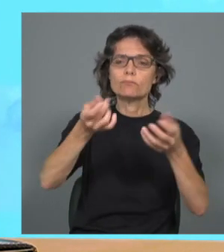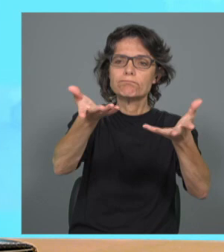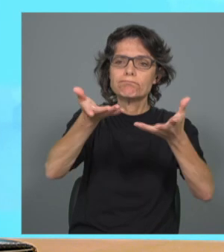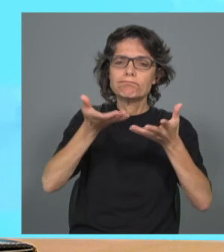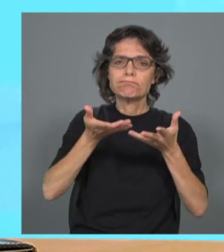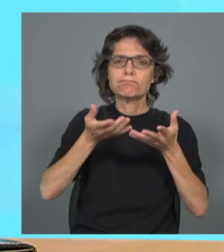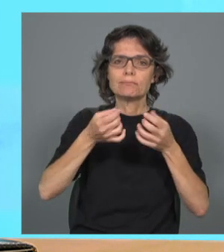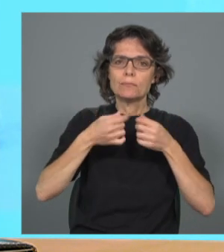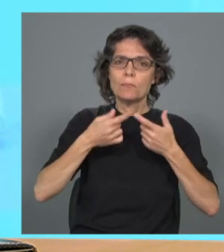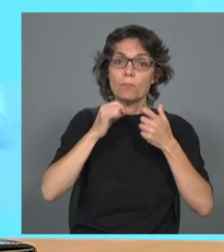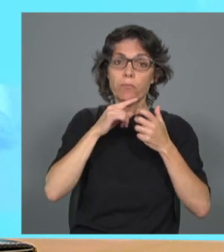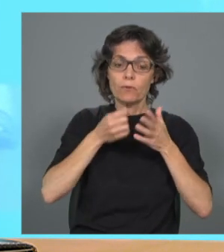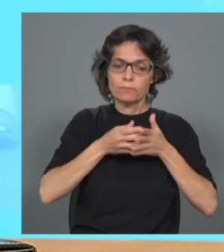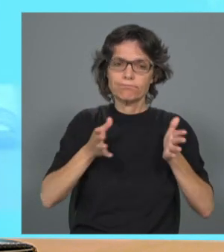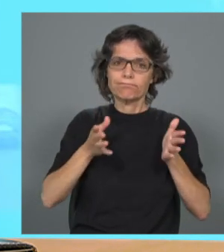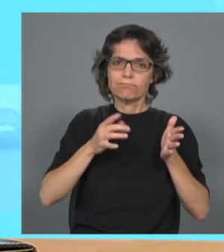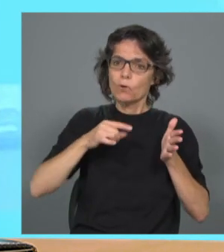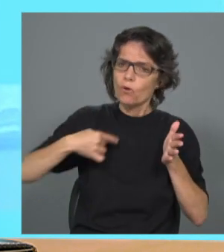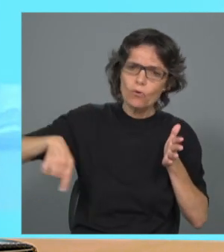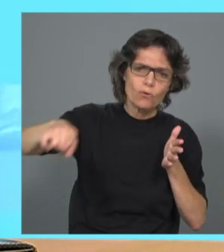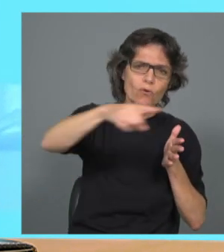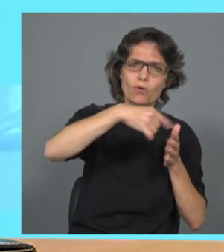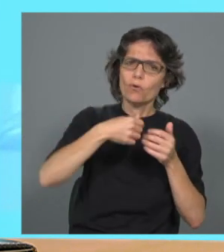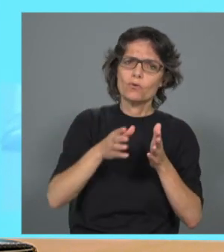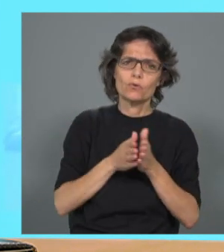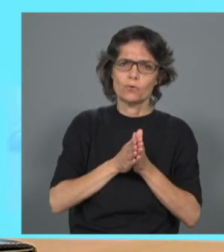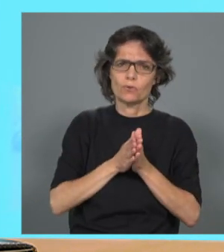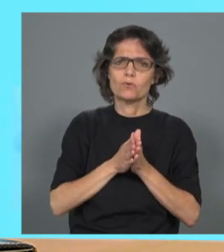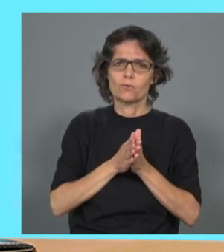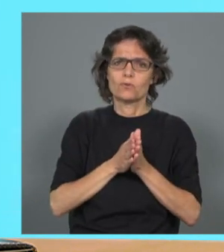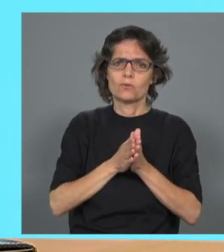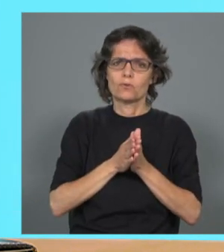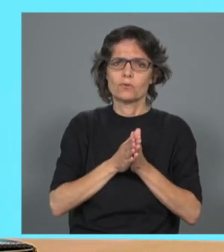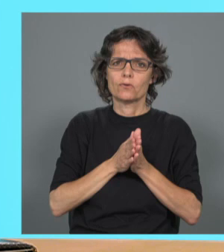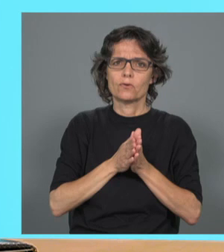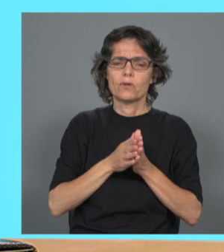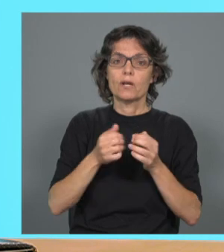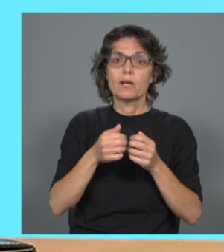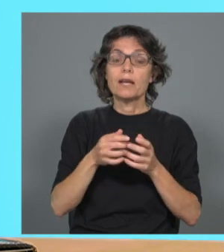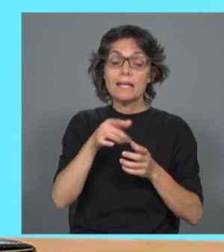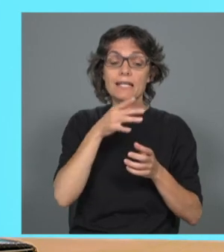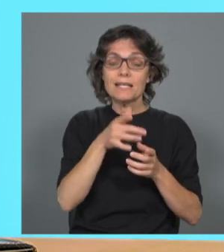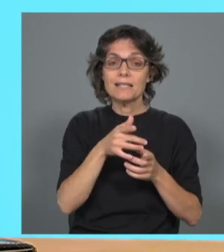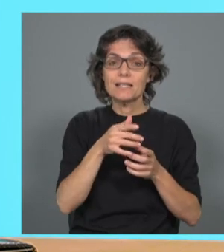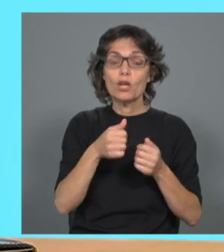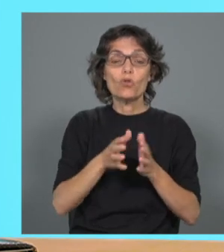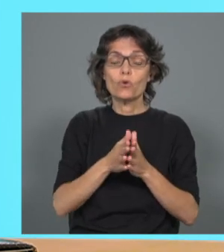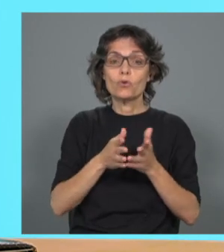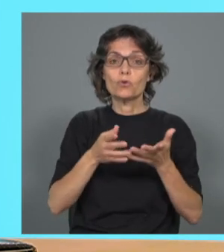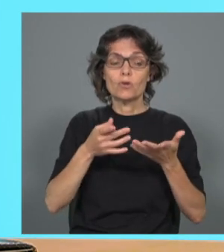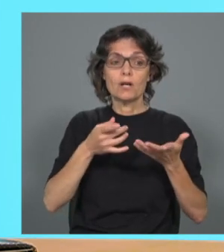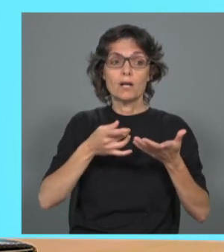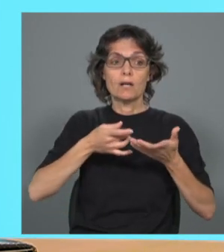ação do Espírito Santo, como se diz no livro dos Atos dos Apóstolos, e depois todos ficaram cheios do Espírito Santo e começaram a falar de uma